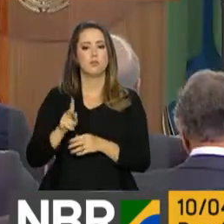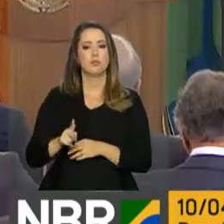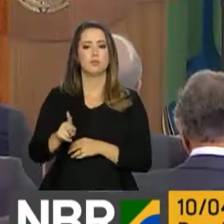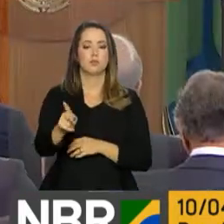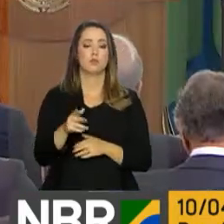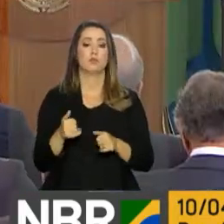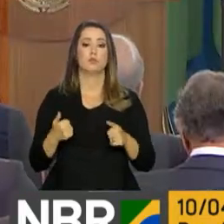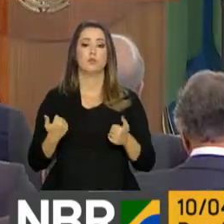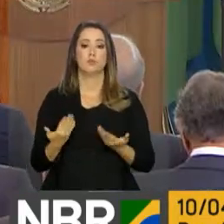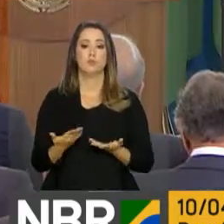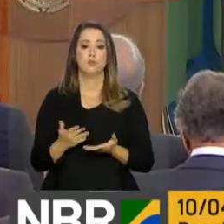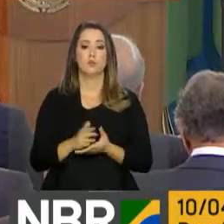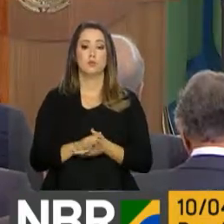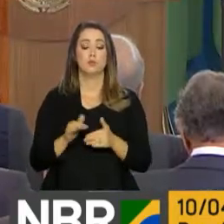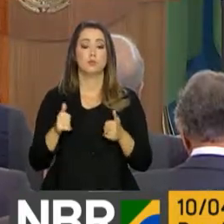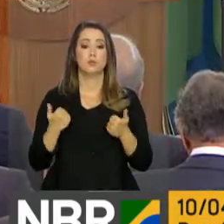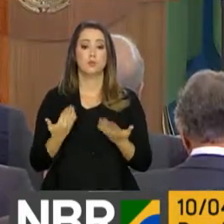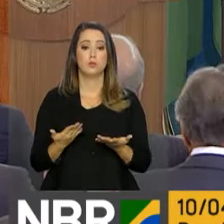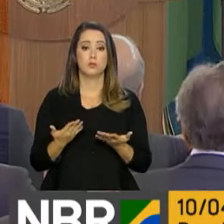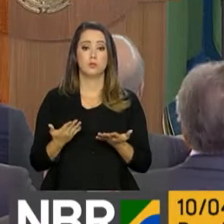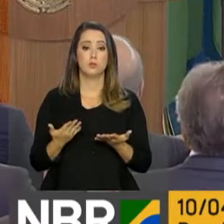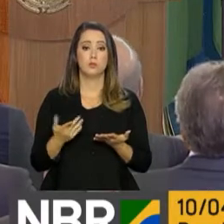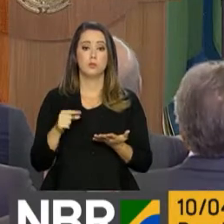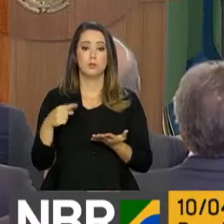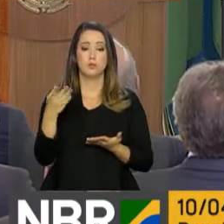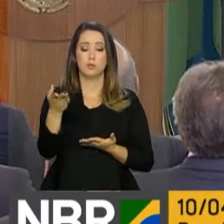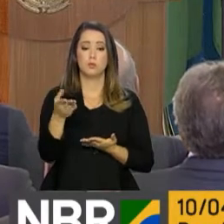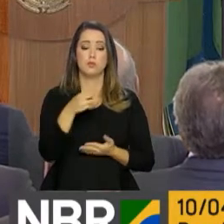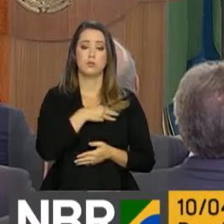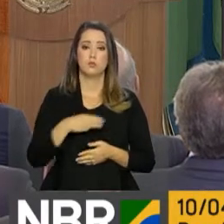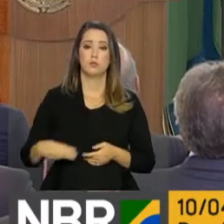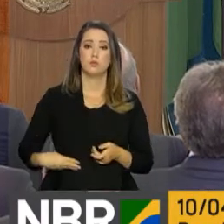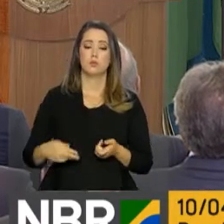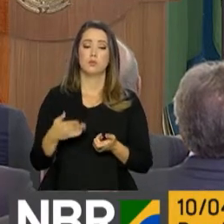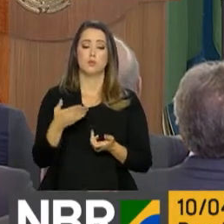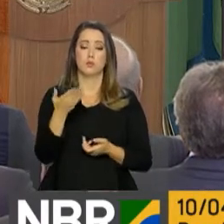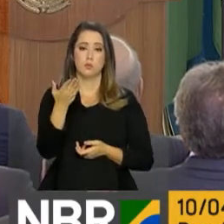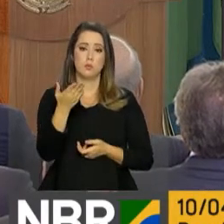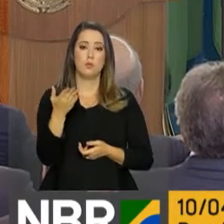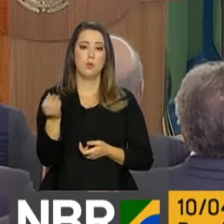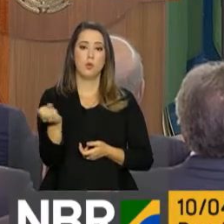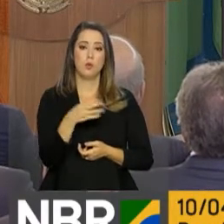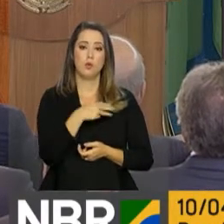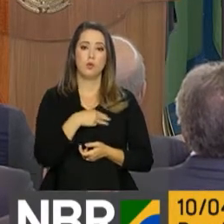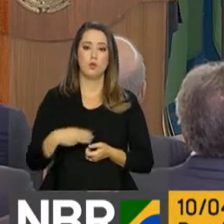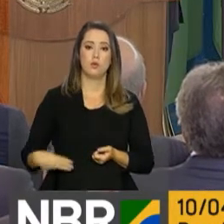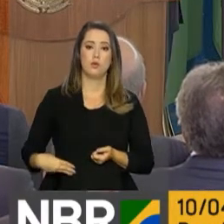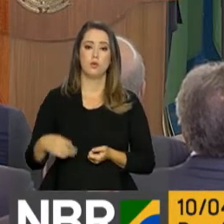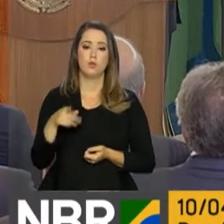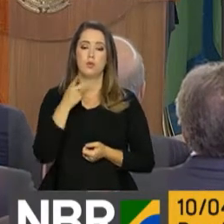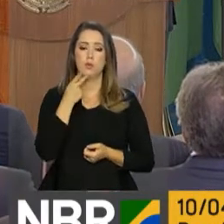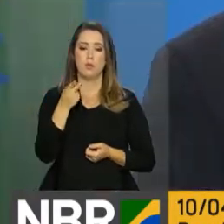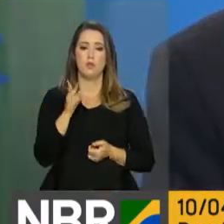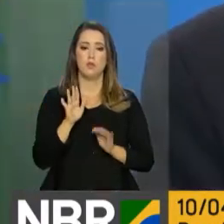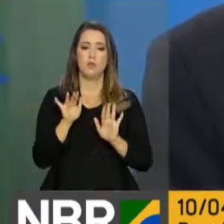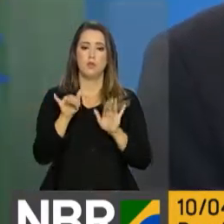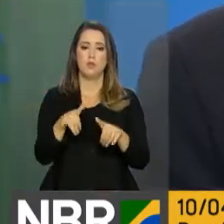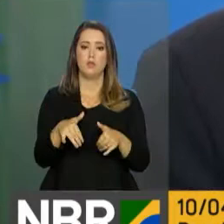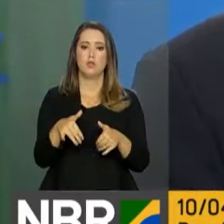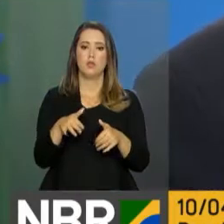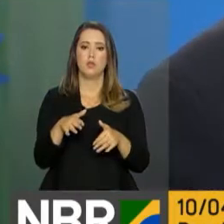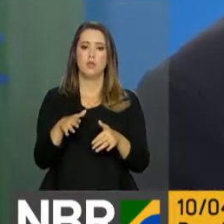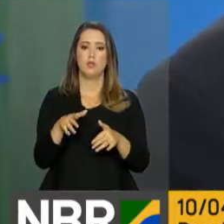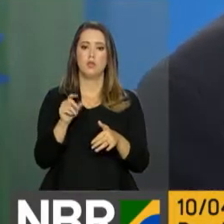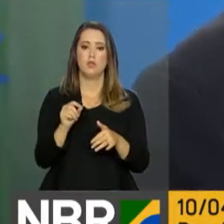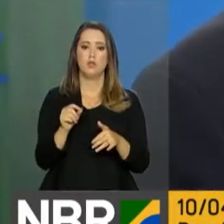sempre. Portanto, Guardia, a cada vez que eu falar do final do ministro, vocês batem